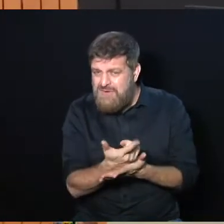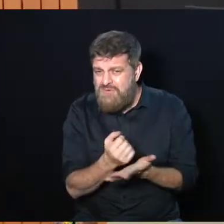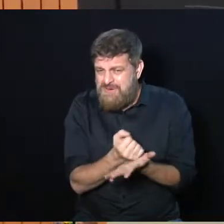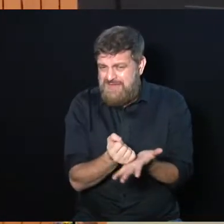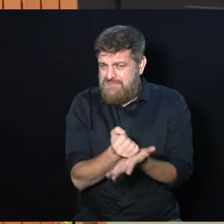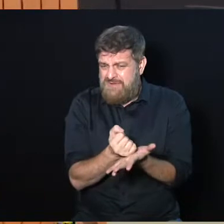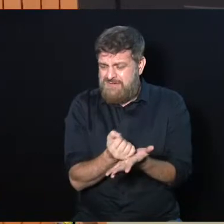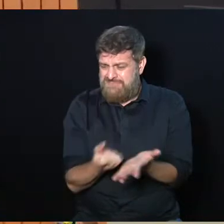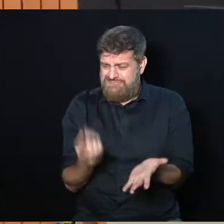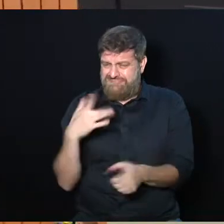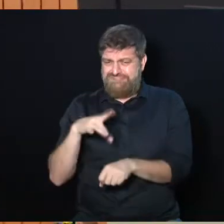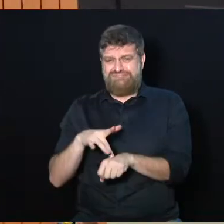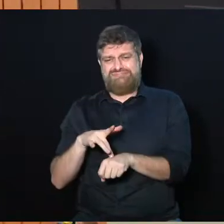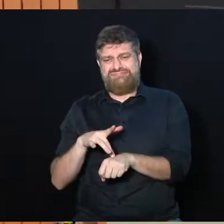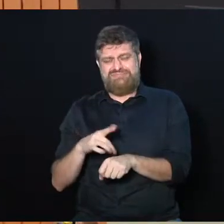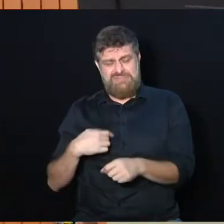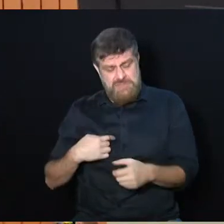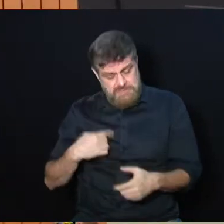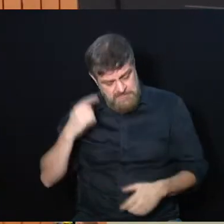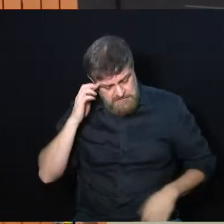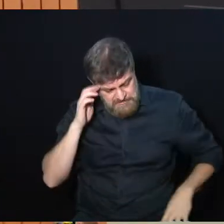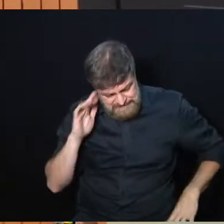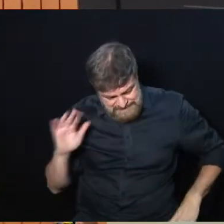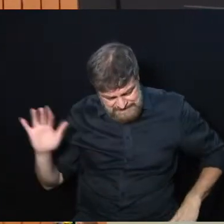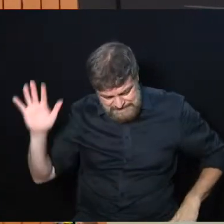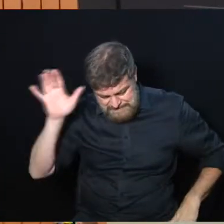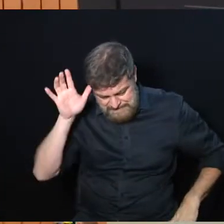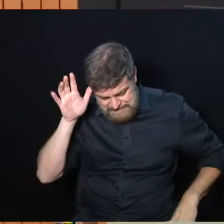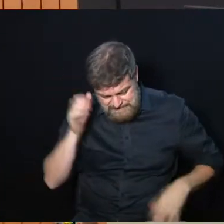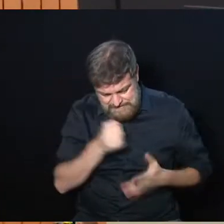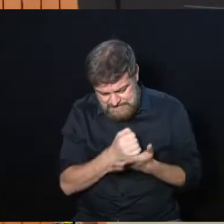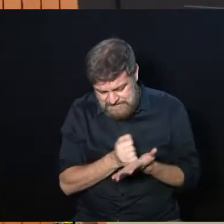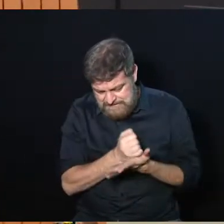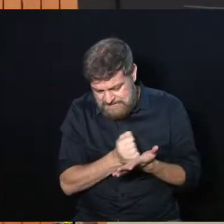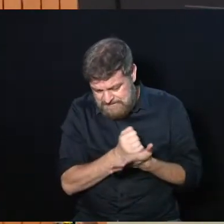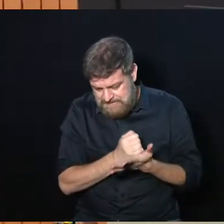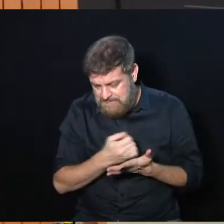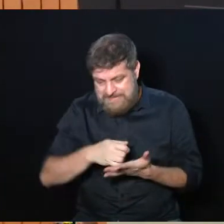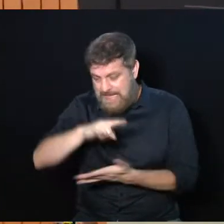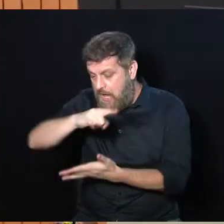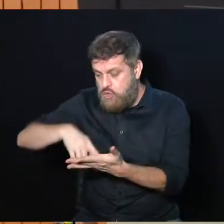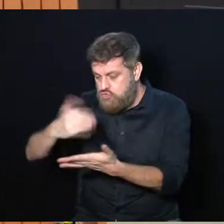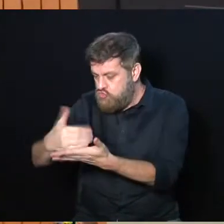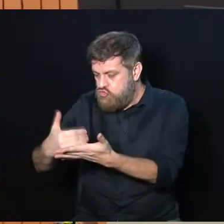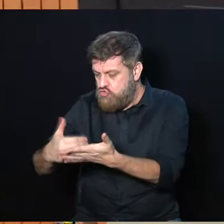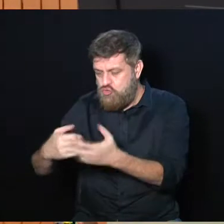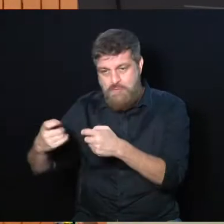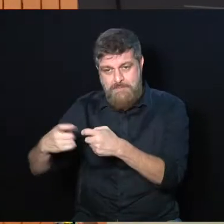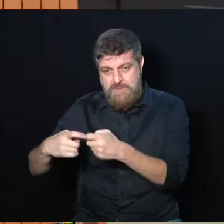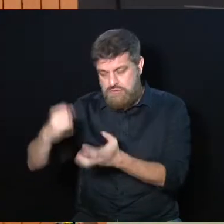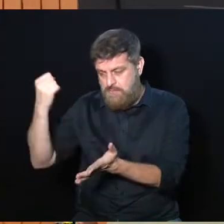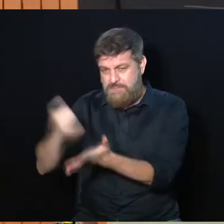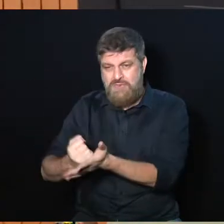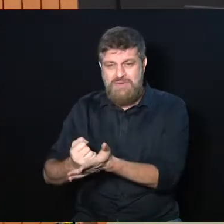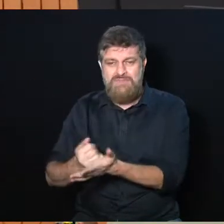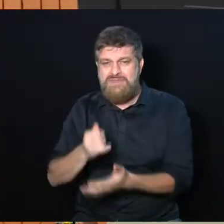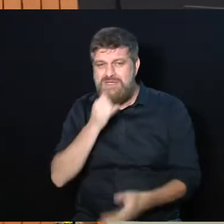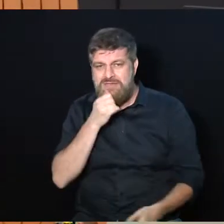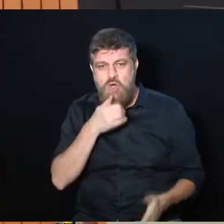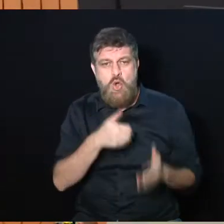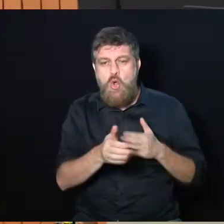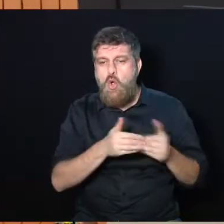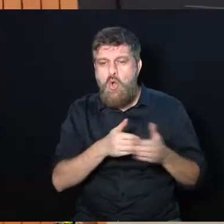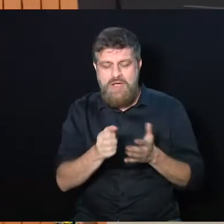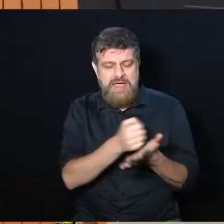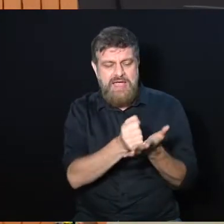Então, eu acho que isso, você fica imaginando medicamentos que a gente chama de que não é necessária prescrição médica. Então, paracetamol.